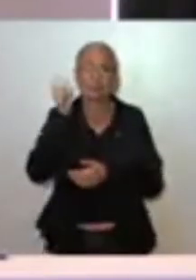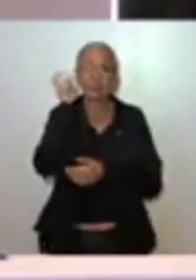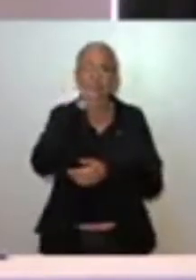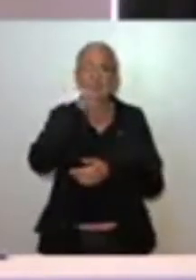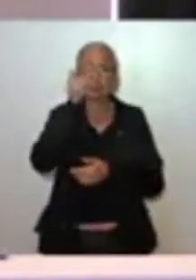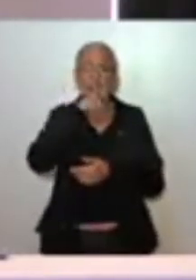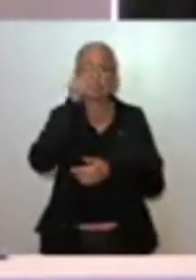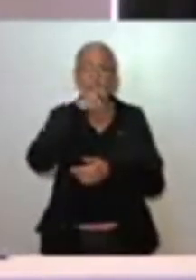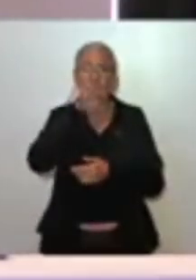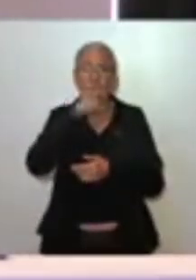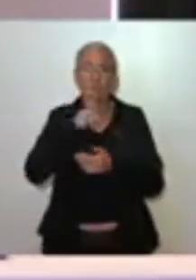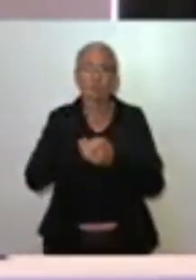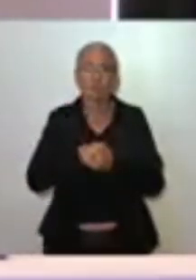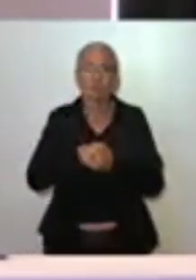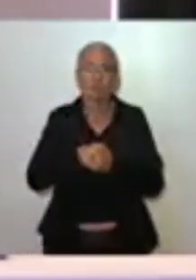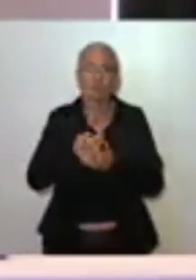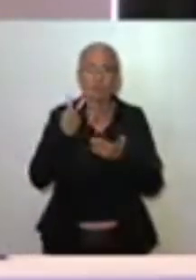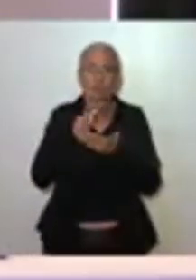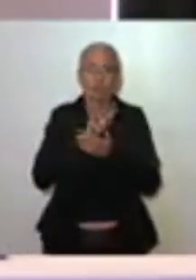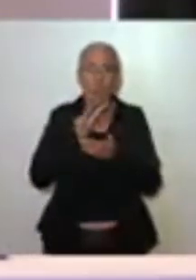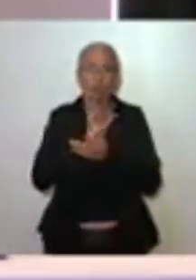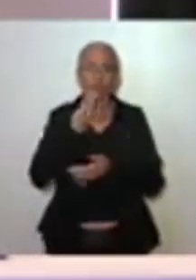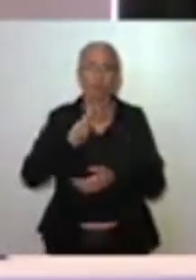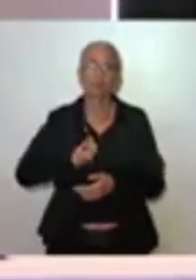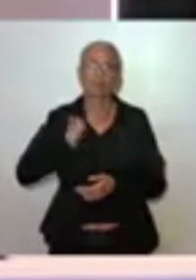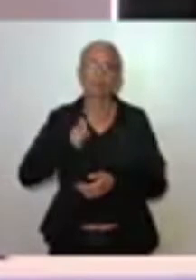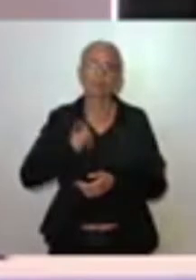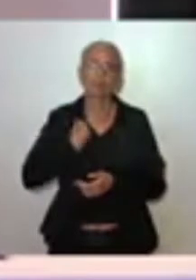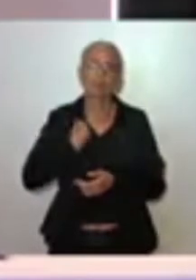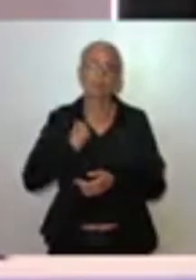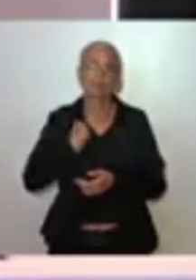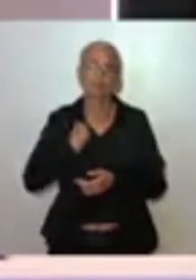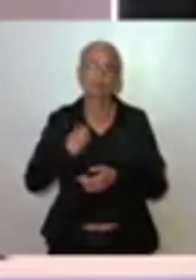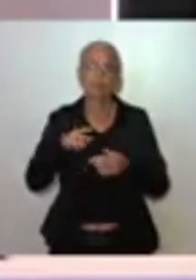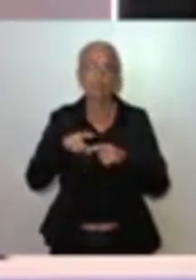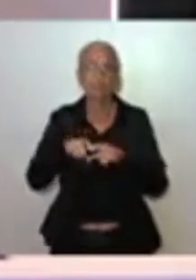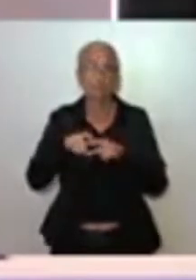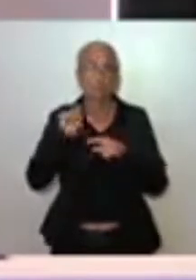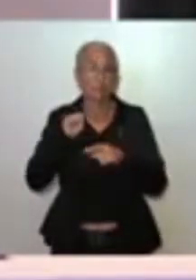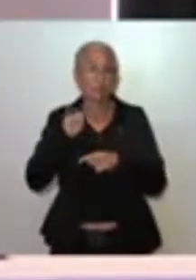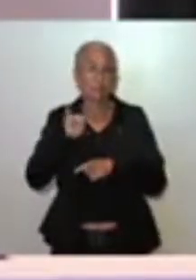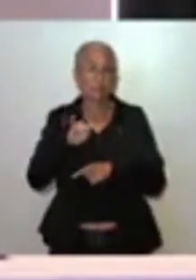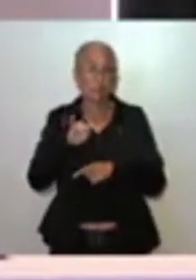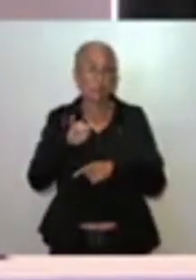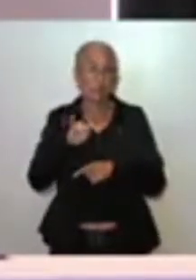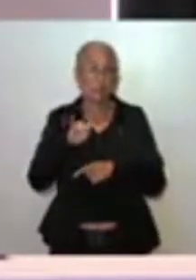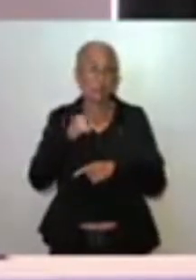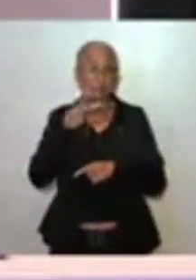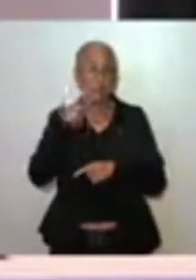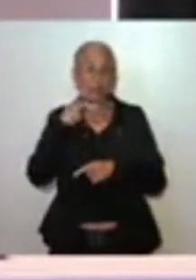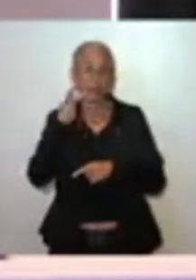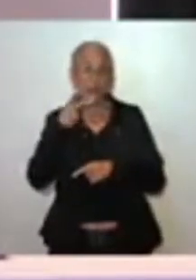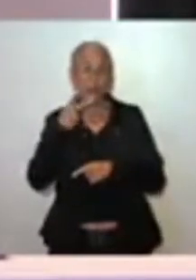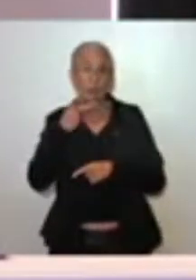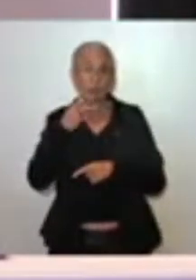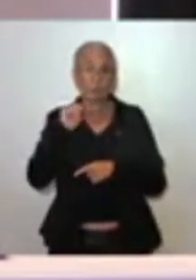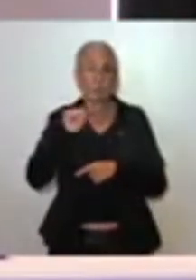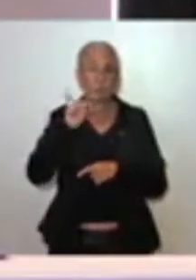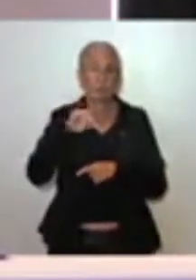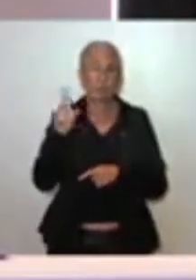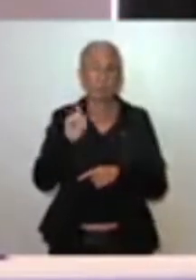mentira é uma forma desonesta de viver a vida e portanto se disser tem um bebê ter se não